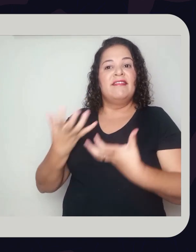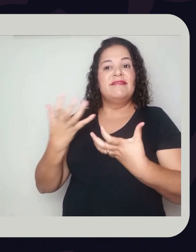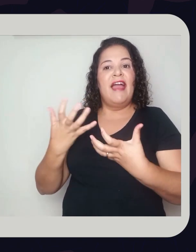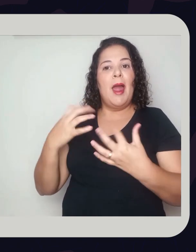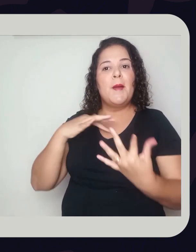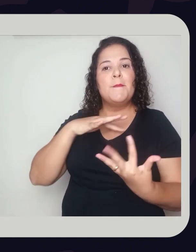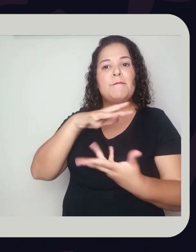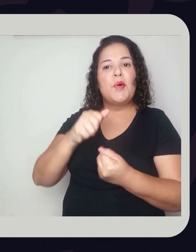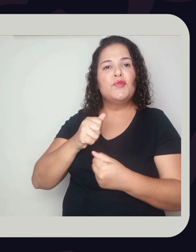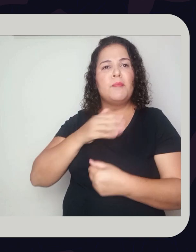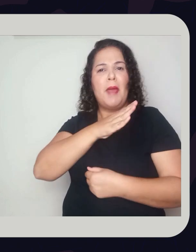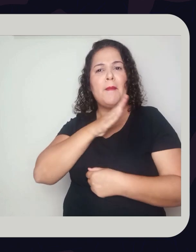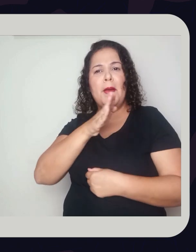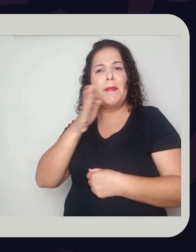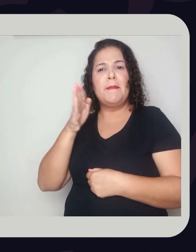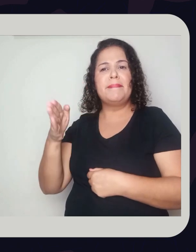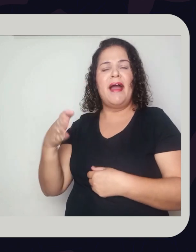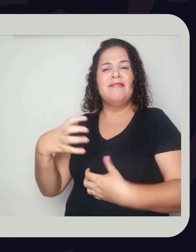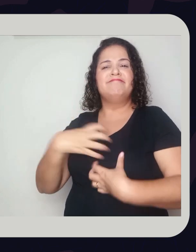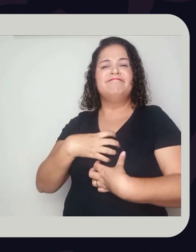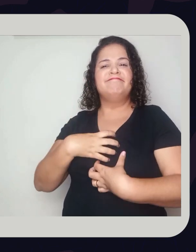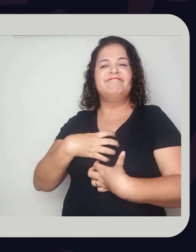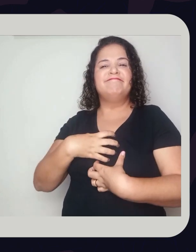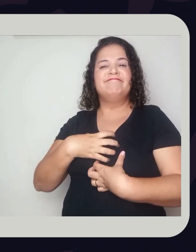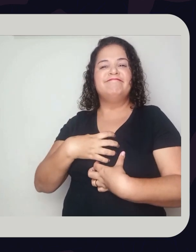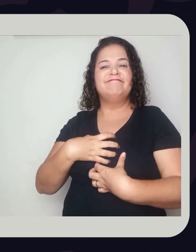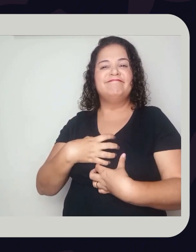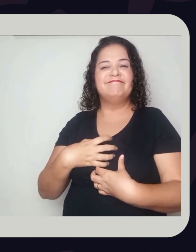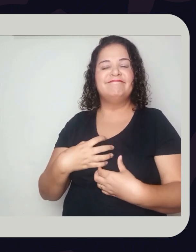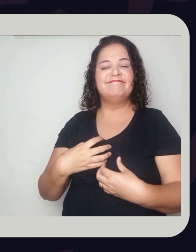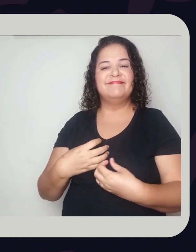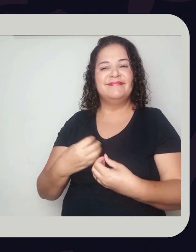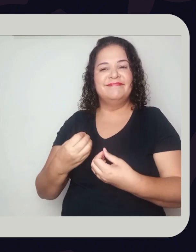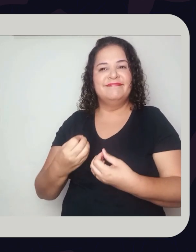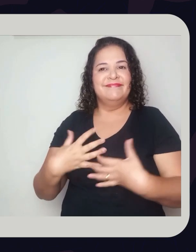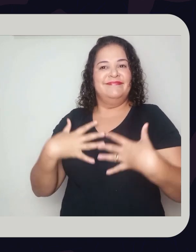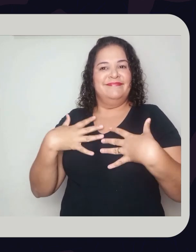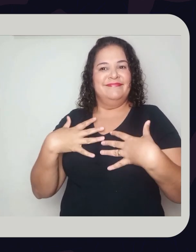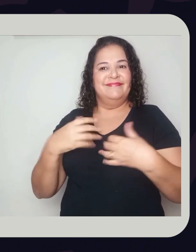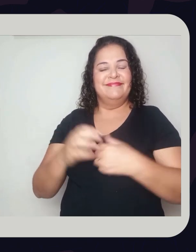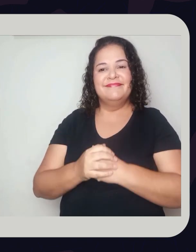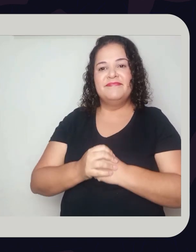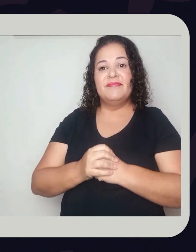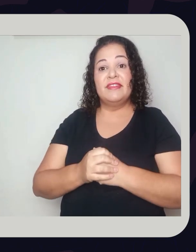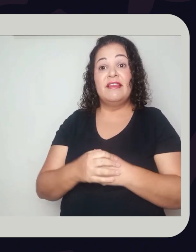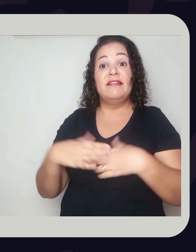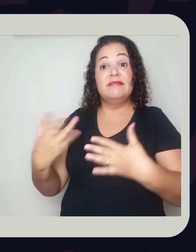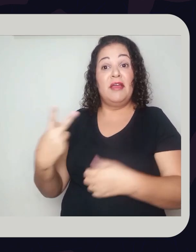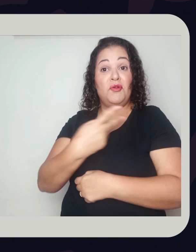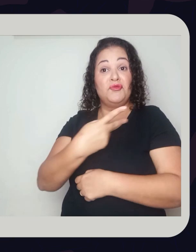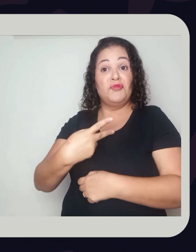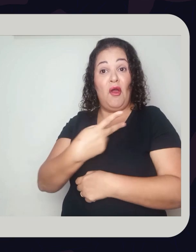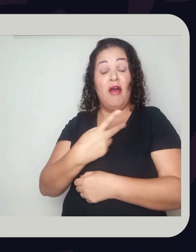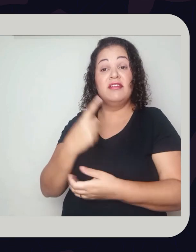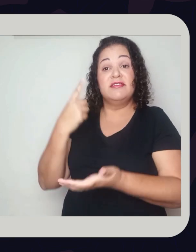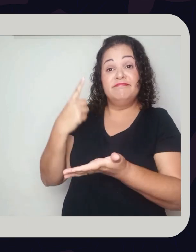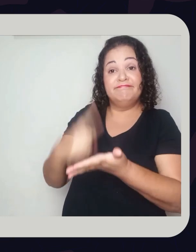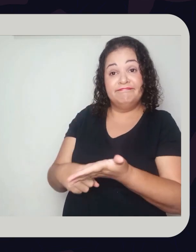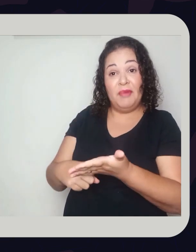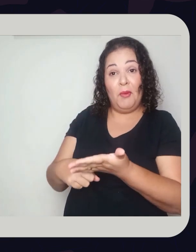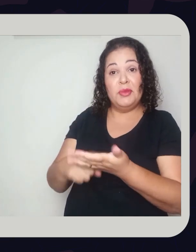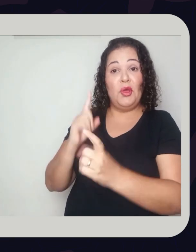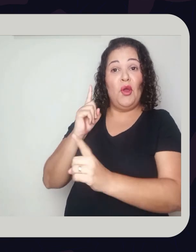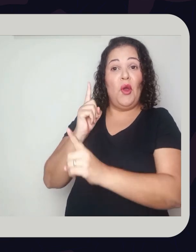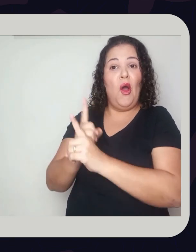ali querendo um sentido a mais, né, na minha existência. Então a gente rola